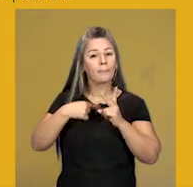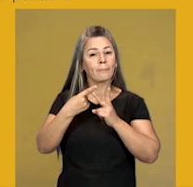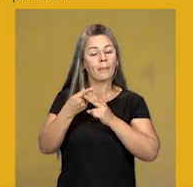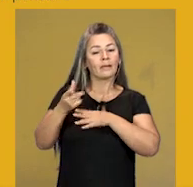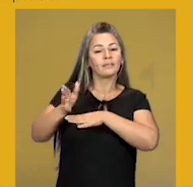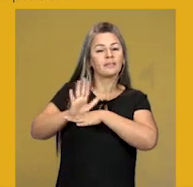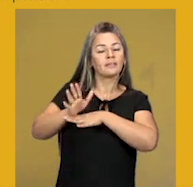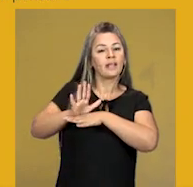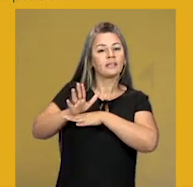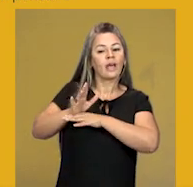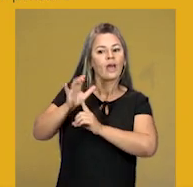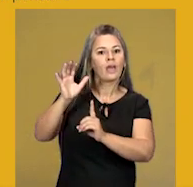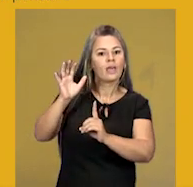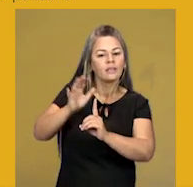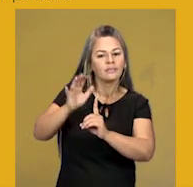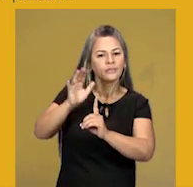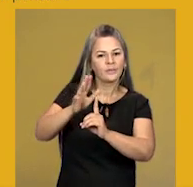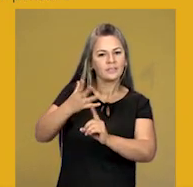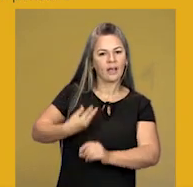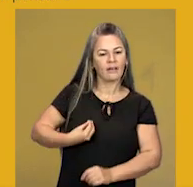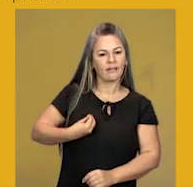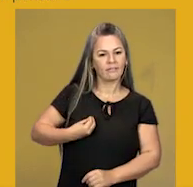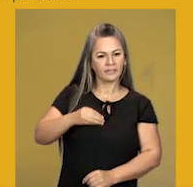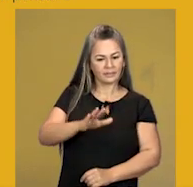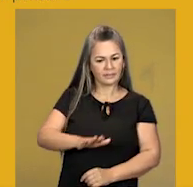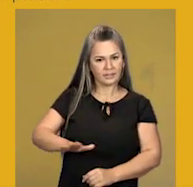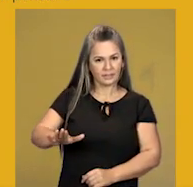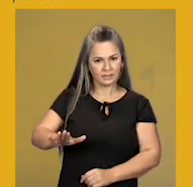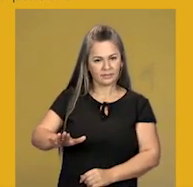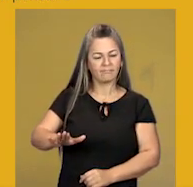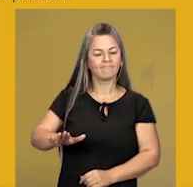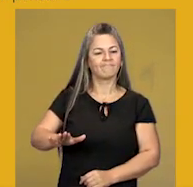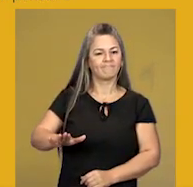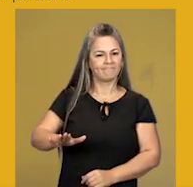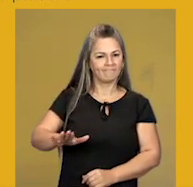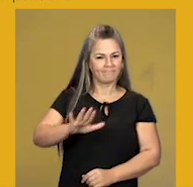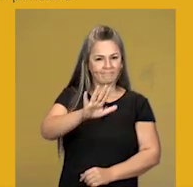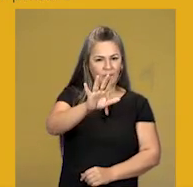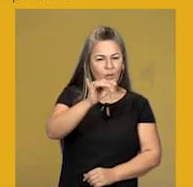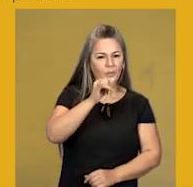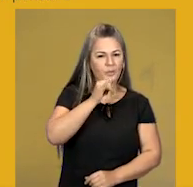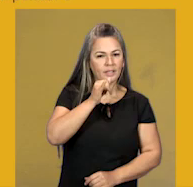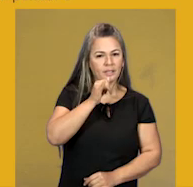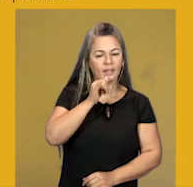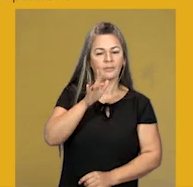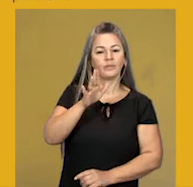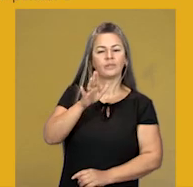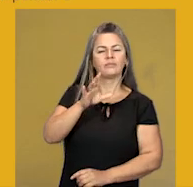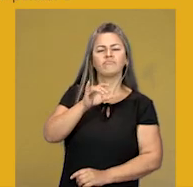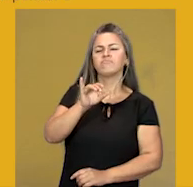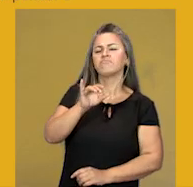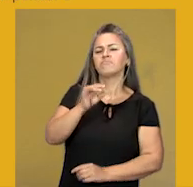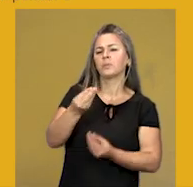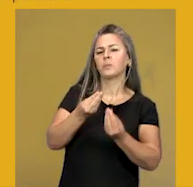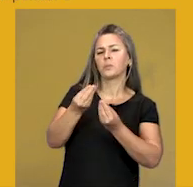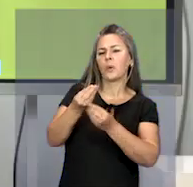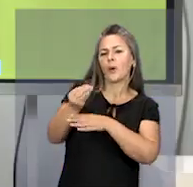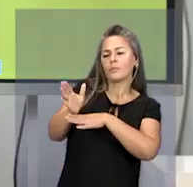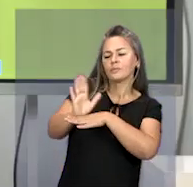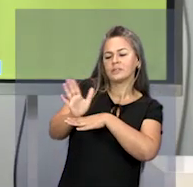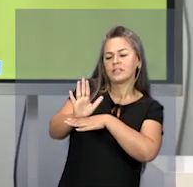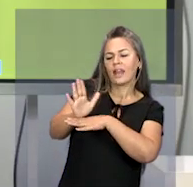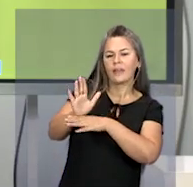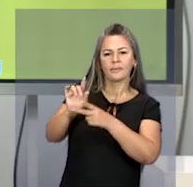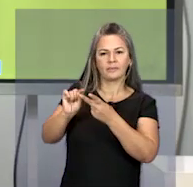agir diferente. Quero falar sobre narrativa, como a narrativa do cinema. Nós estávamos falando sobre a influência